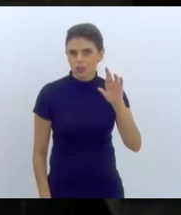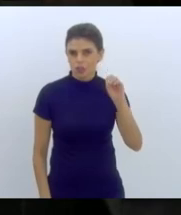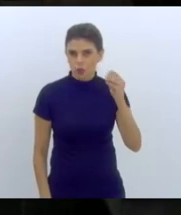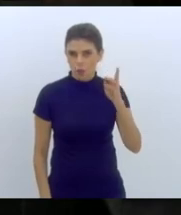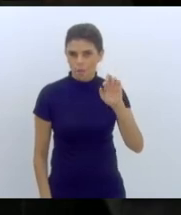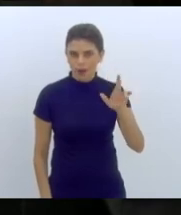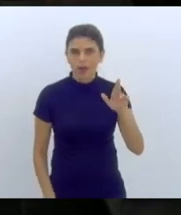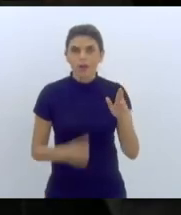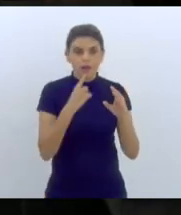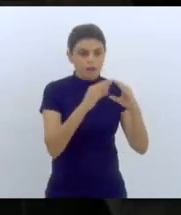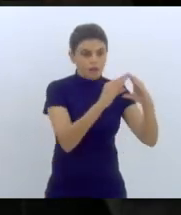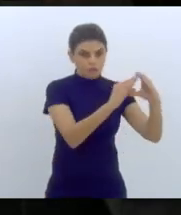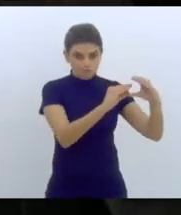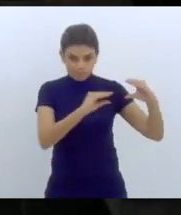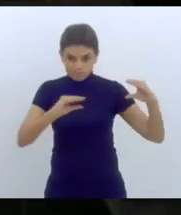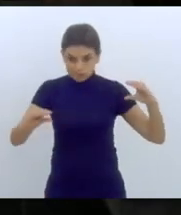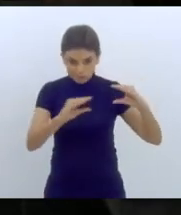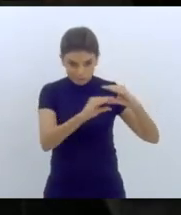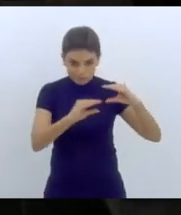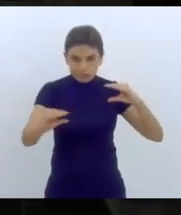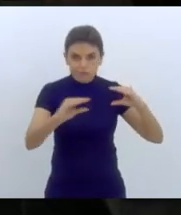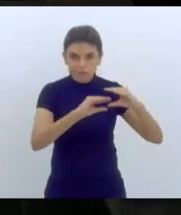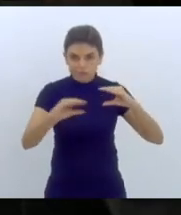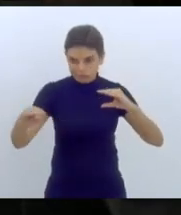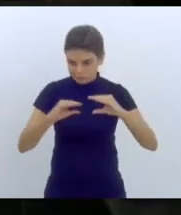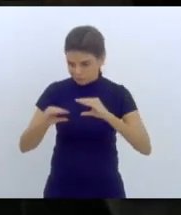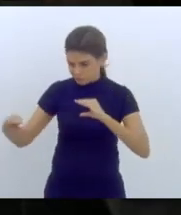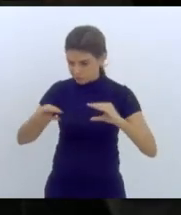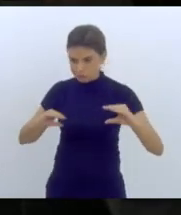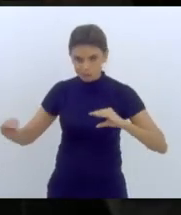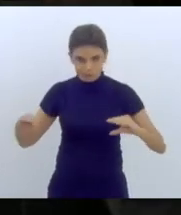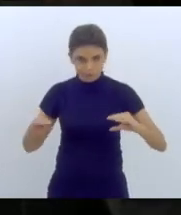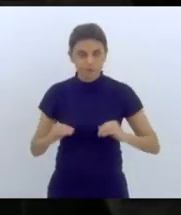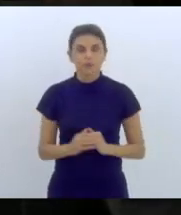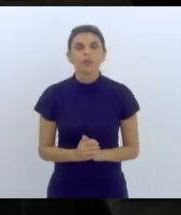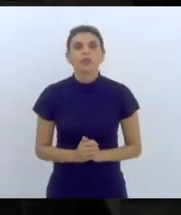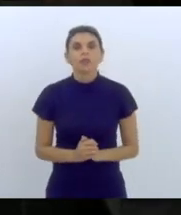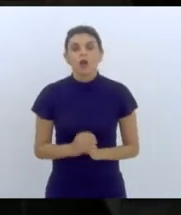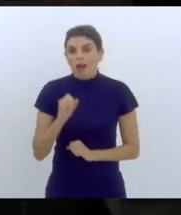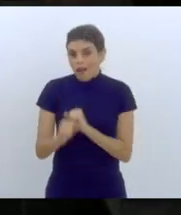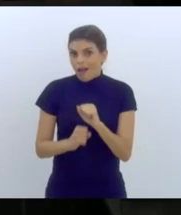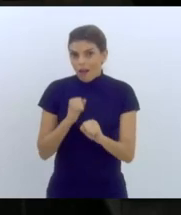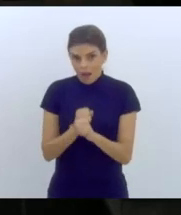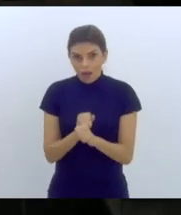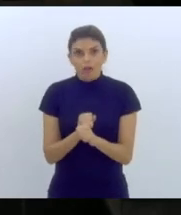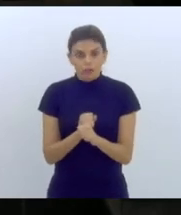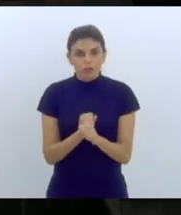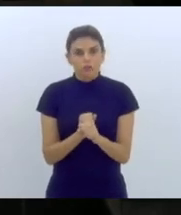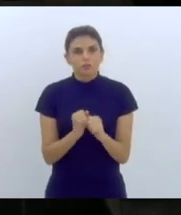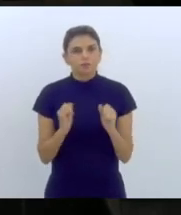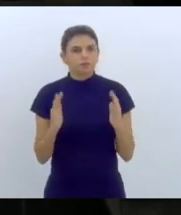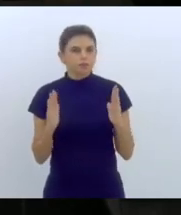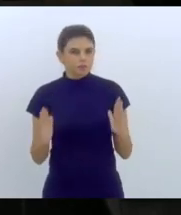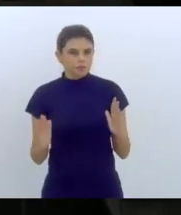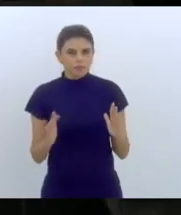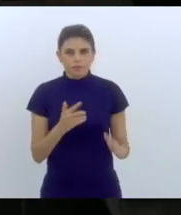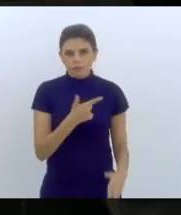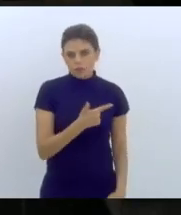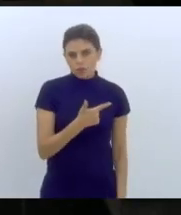ao repasse das participações especiais, no ano de